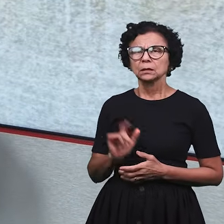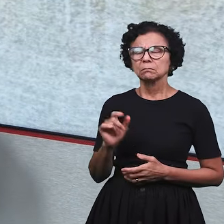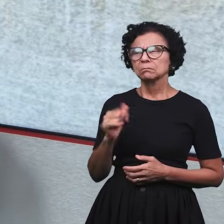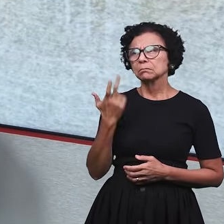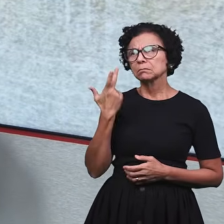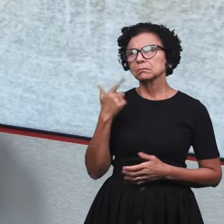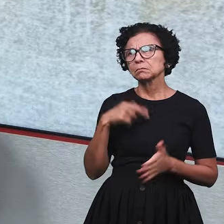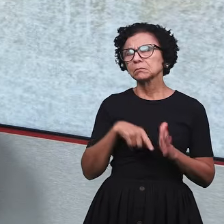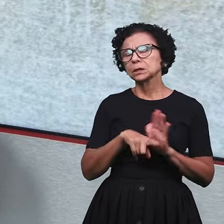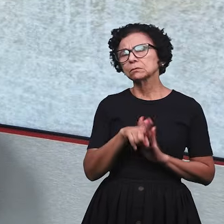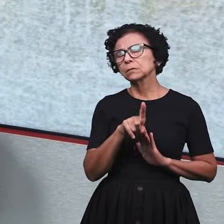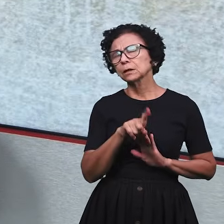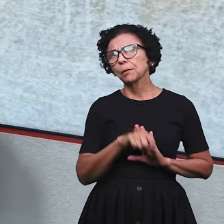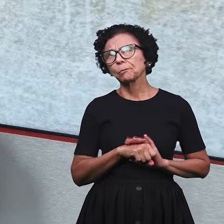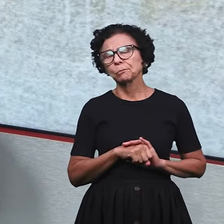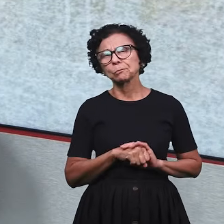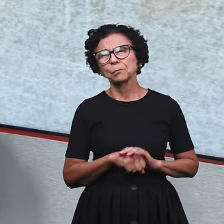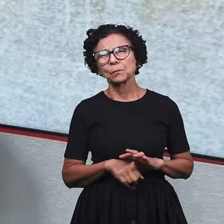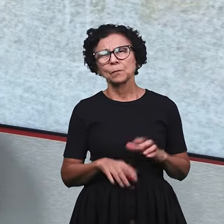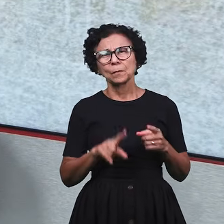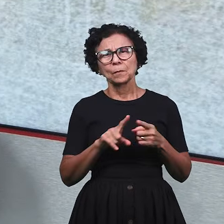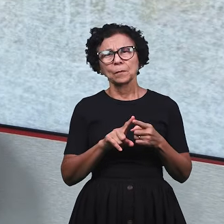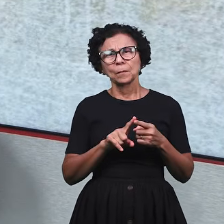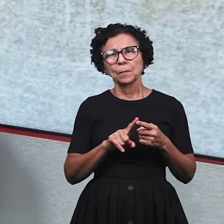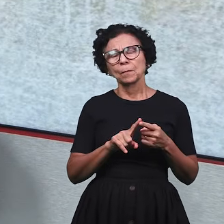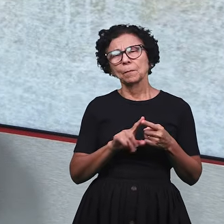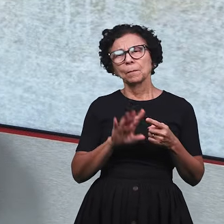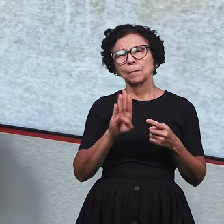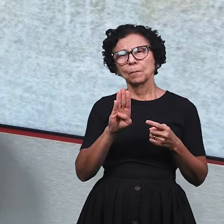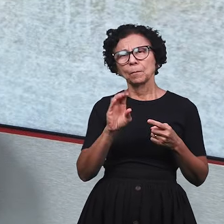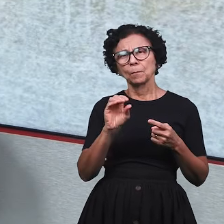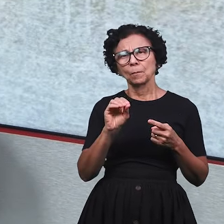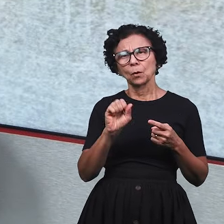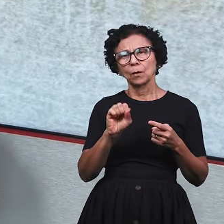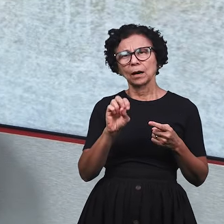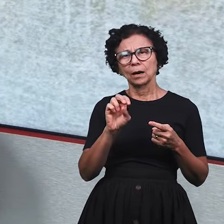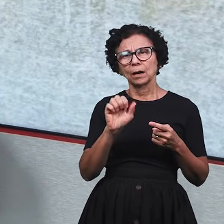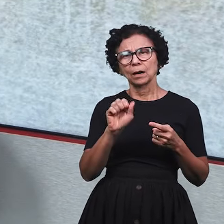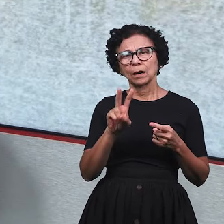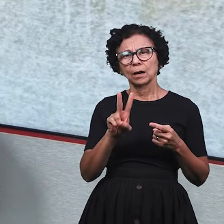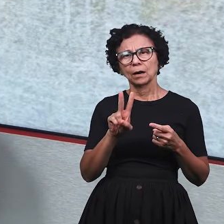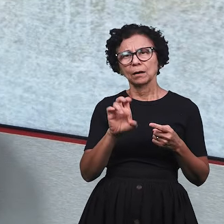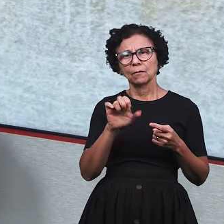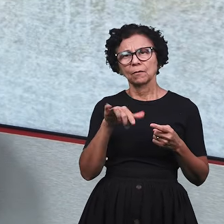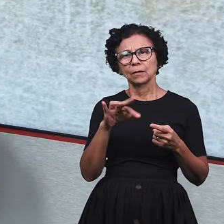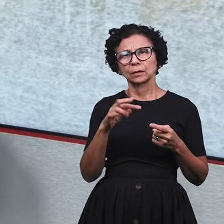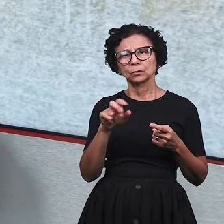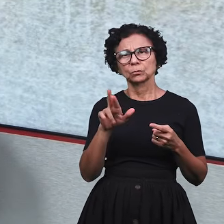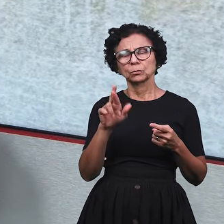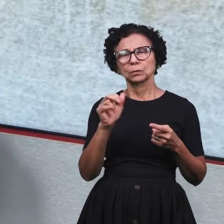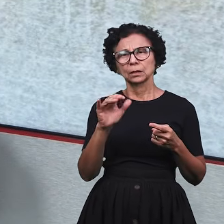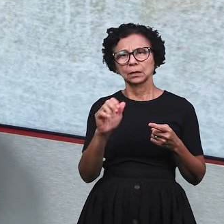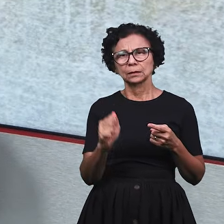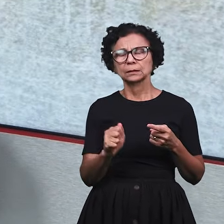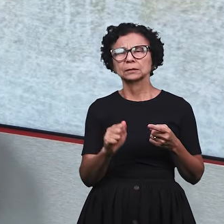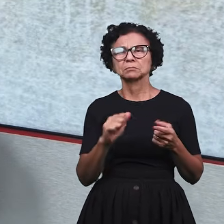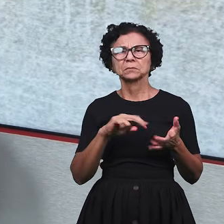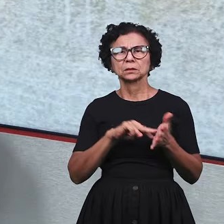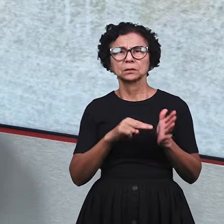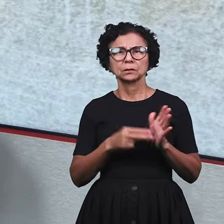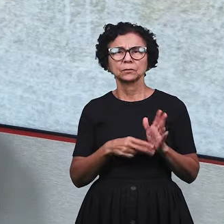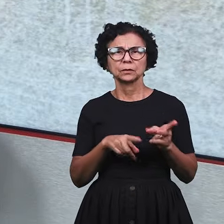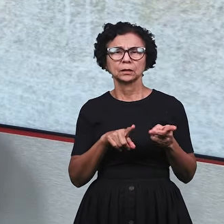pessoas perguntarem: o que é bem-aventurança? Outra pergunta: o que Jesus quis dizer com